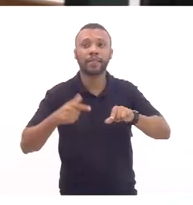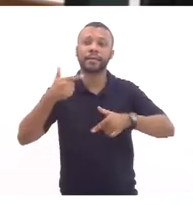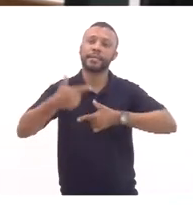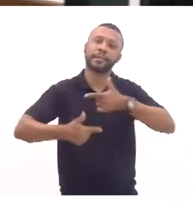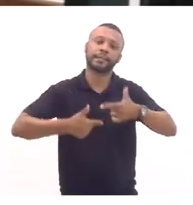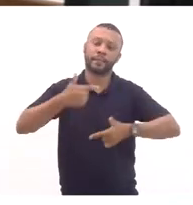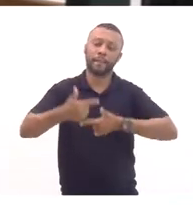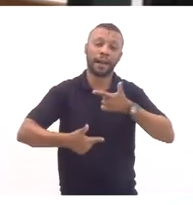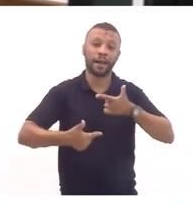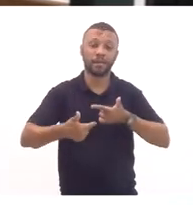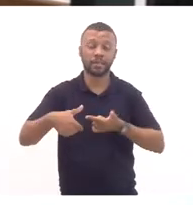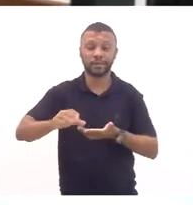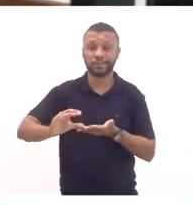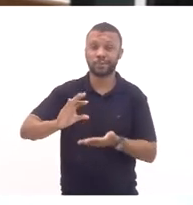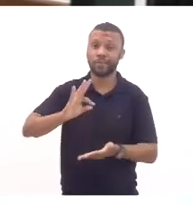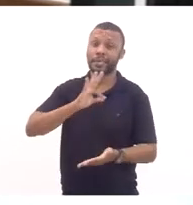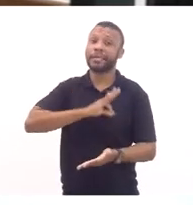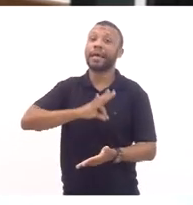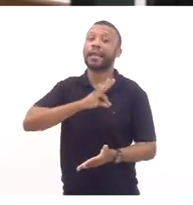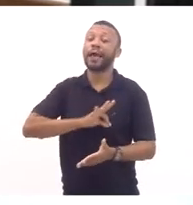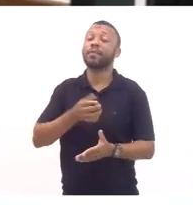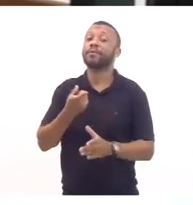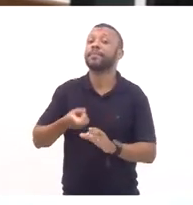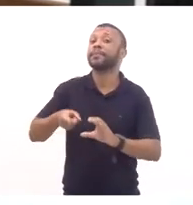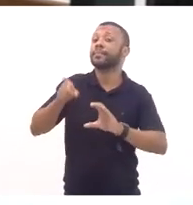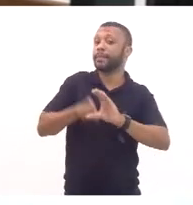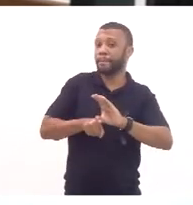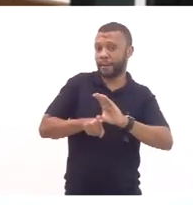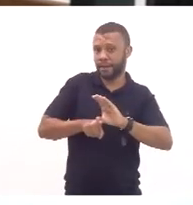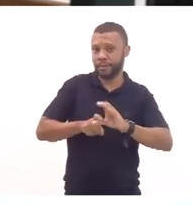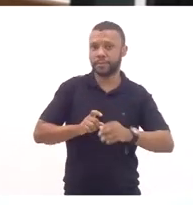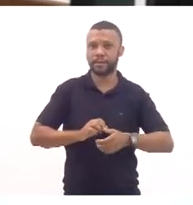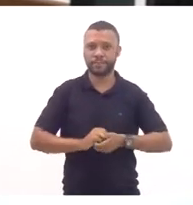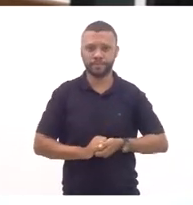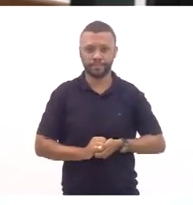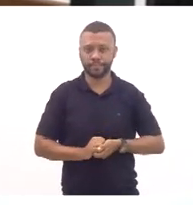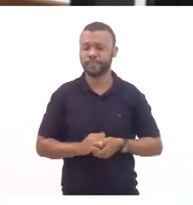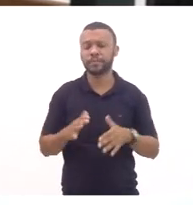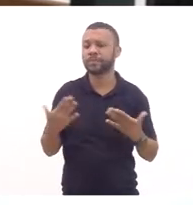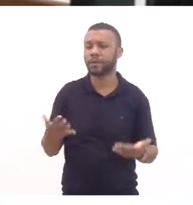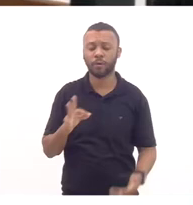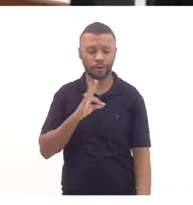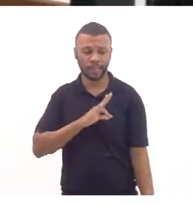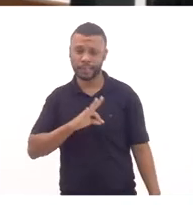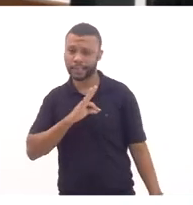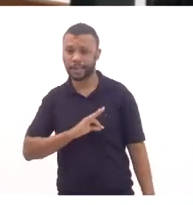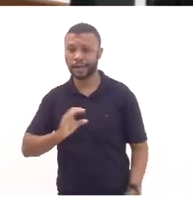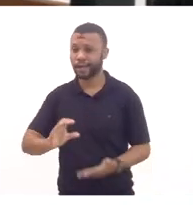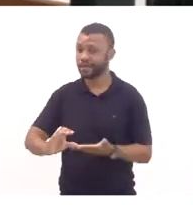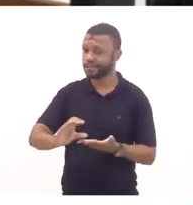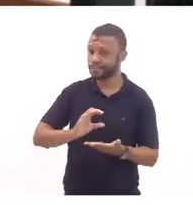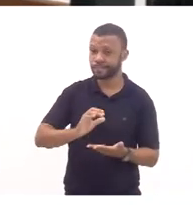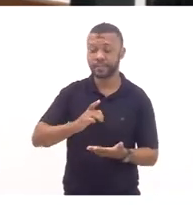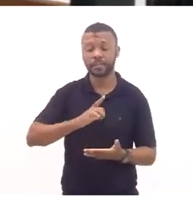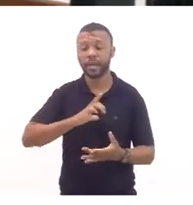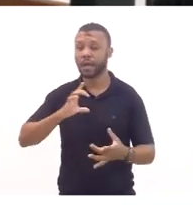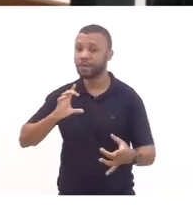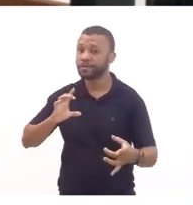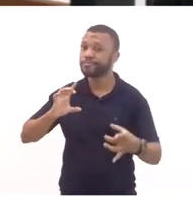desse salário dependem. Esse salário, ele está